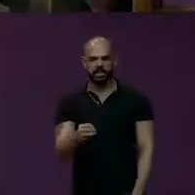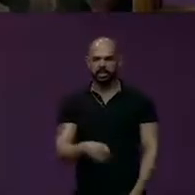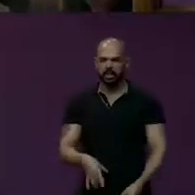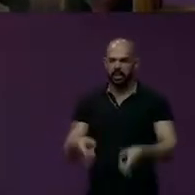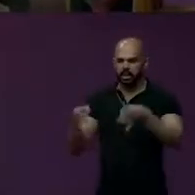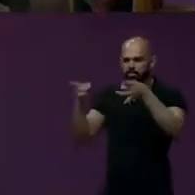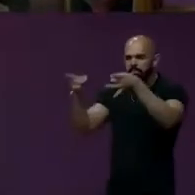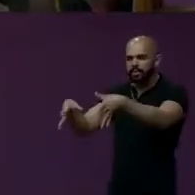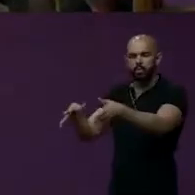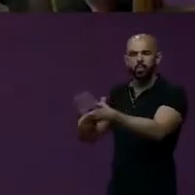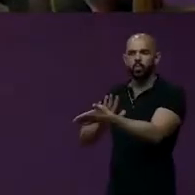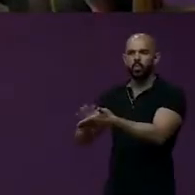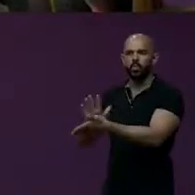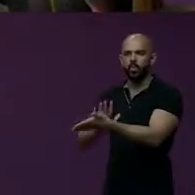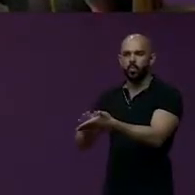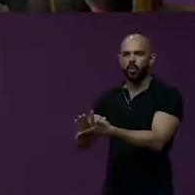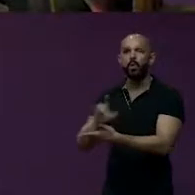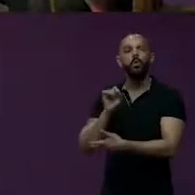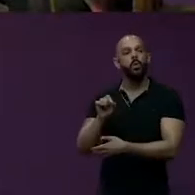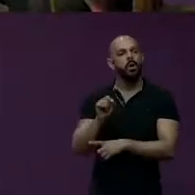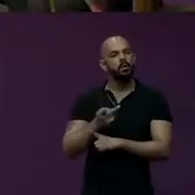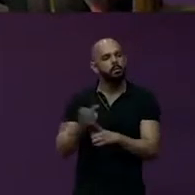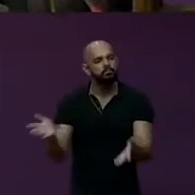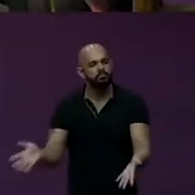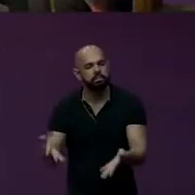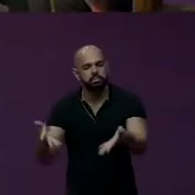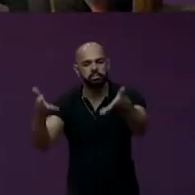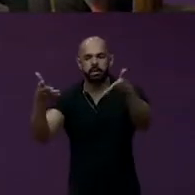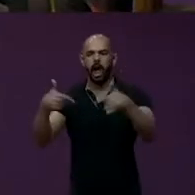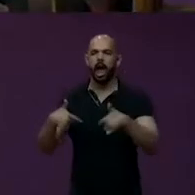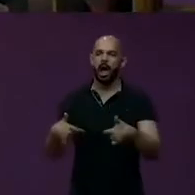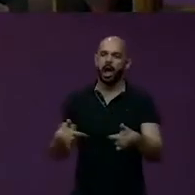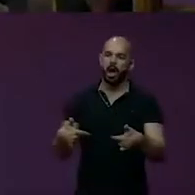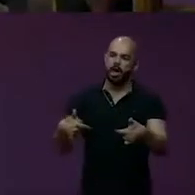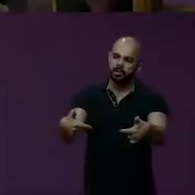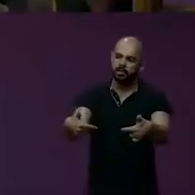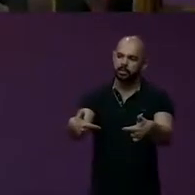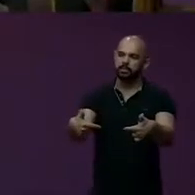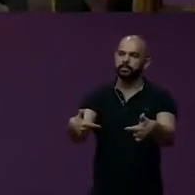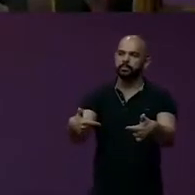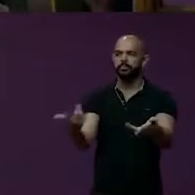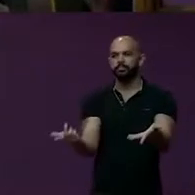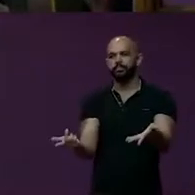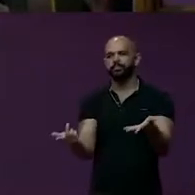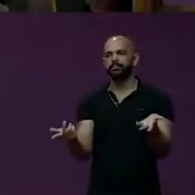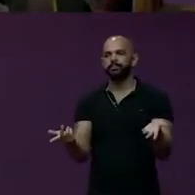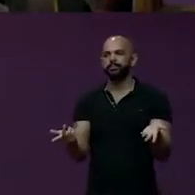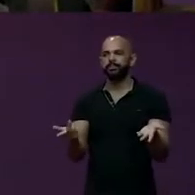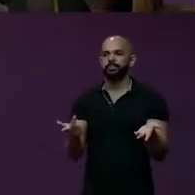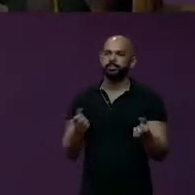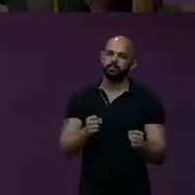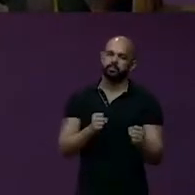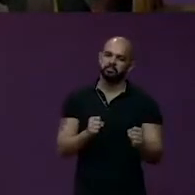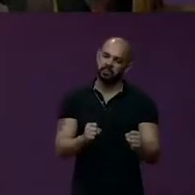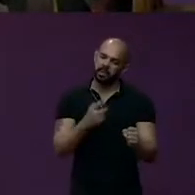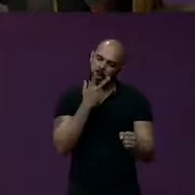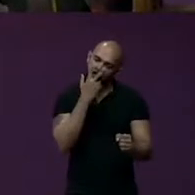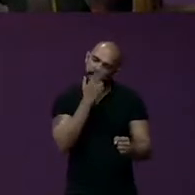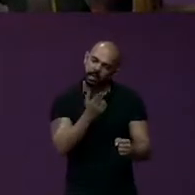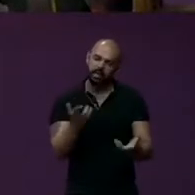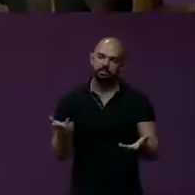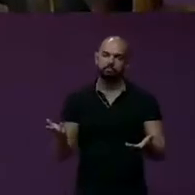para trás, procurando impulsionar ações, né, que, pelo